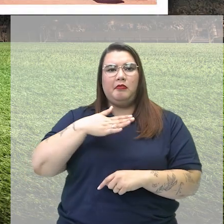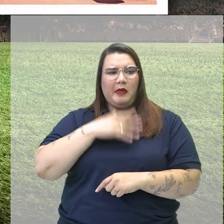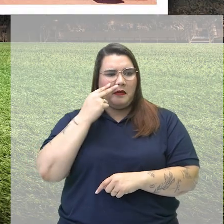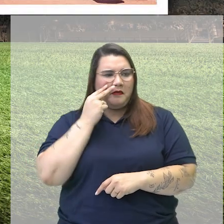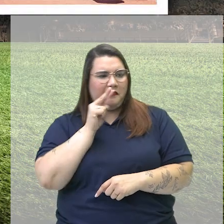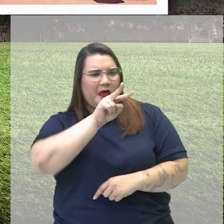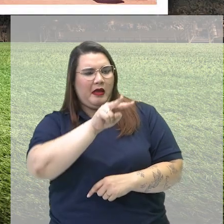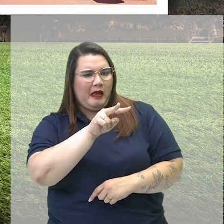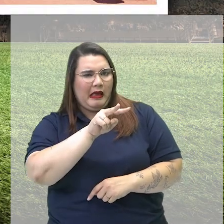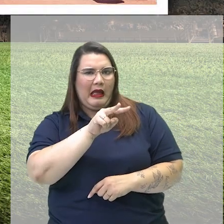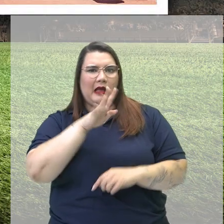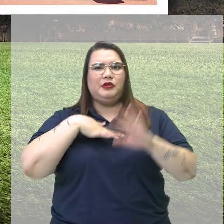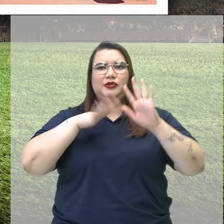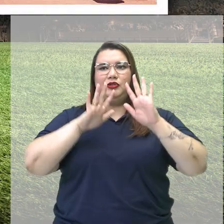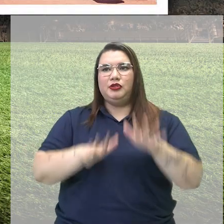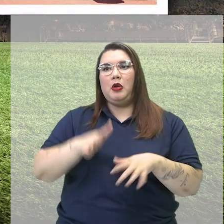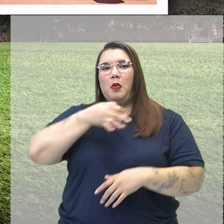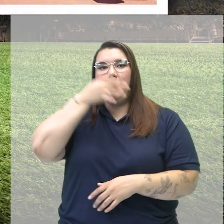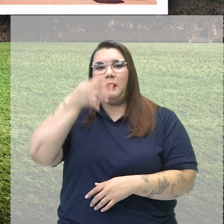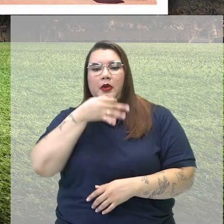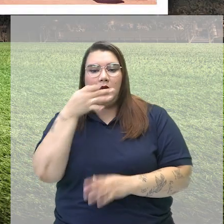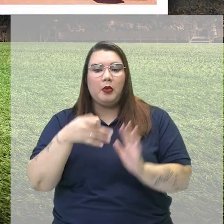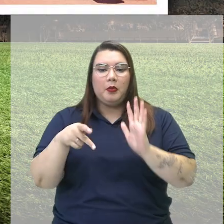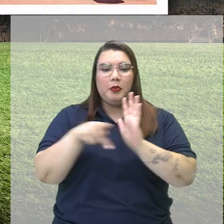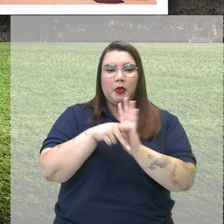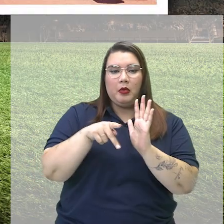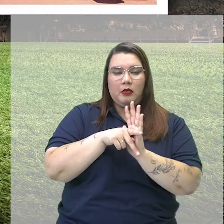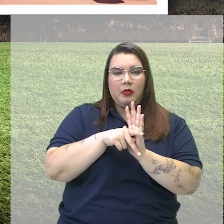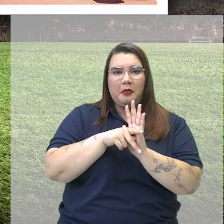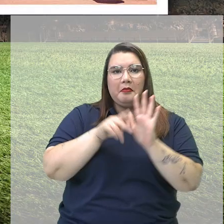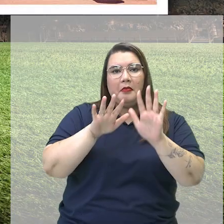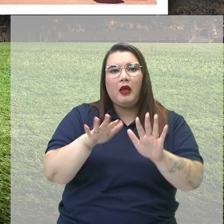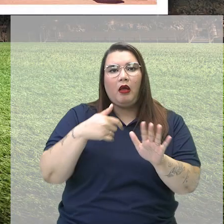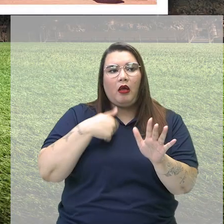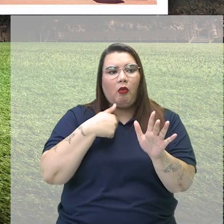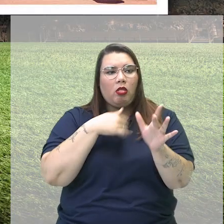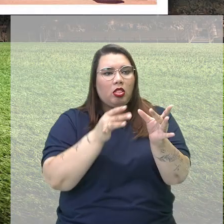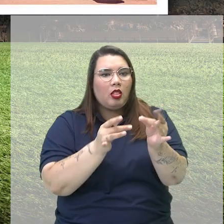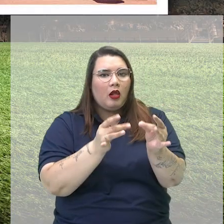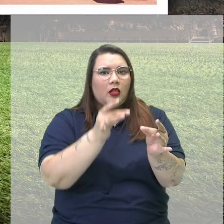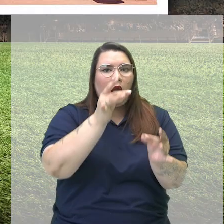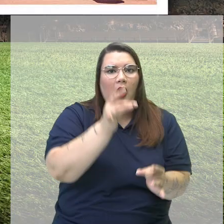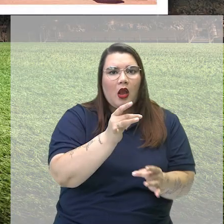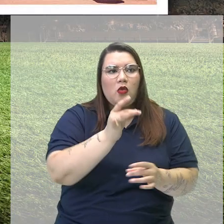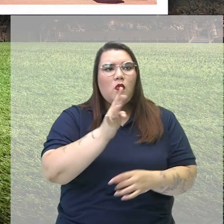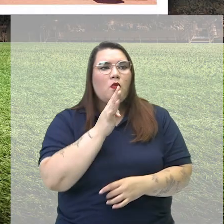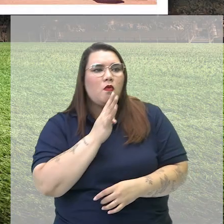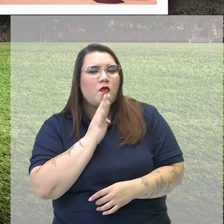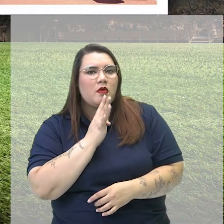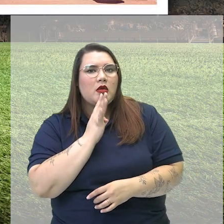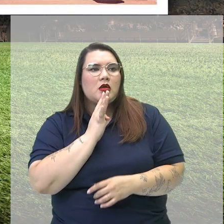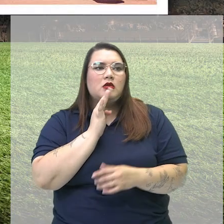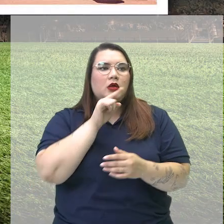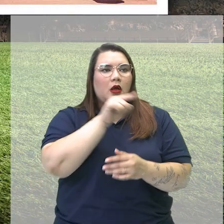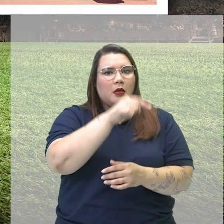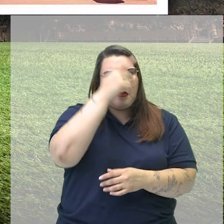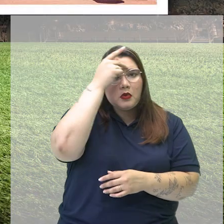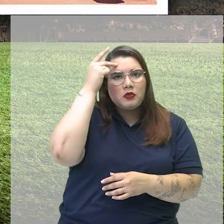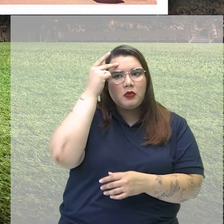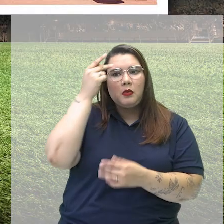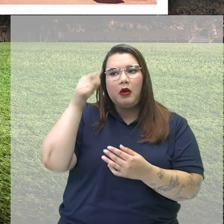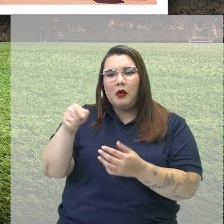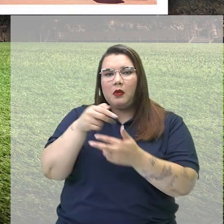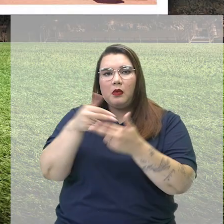naquilo e já tirar um conceito para si sem de fato se aprofundar no conhecimento sobre aquela causa ou sobre aquela pessoa, né?